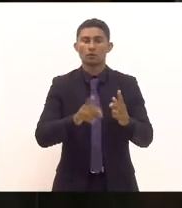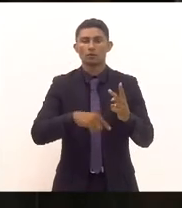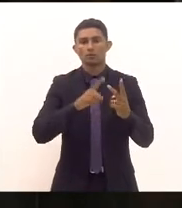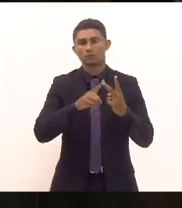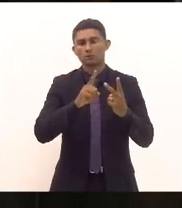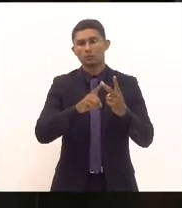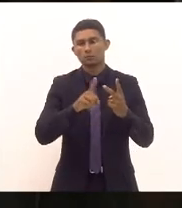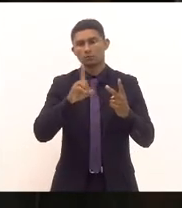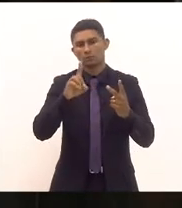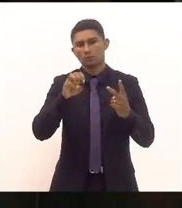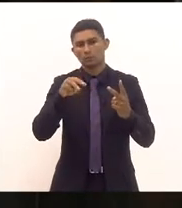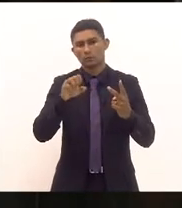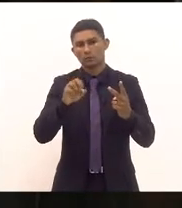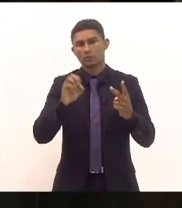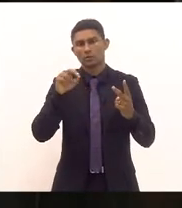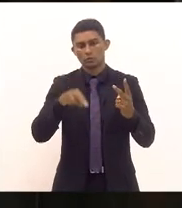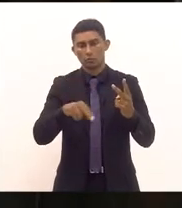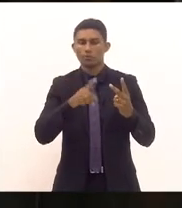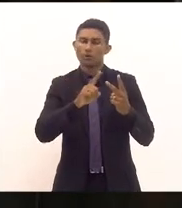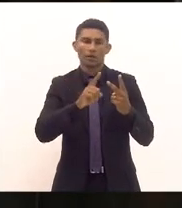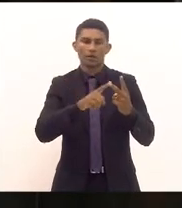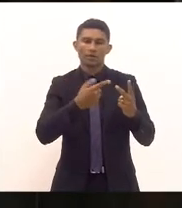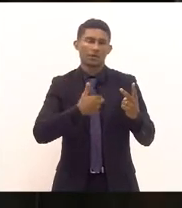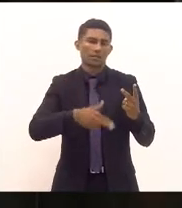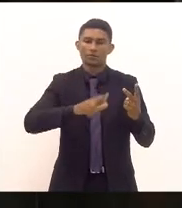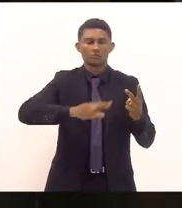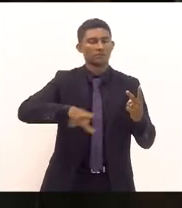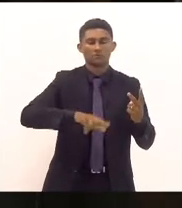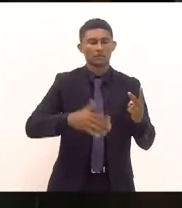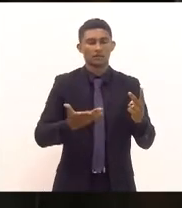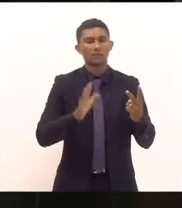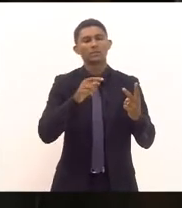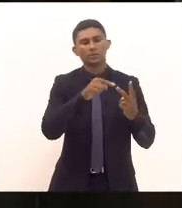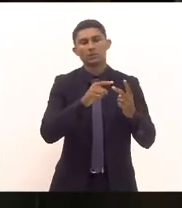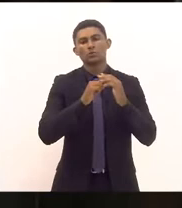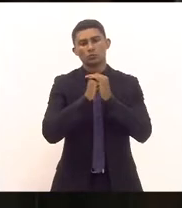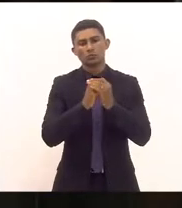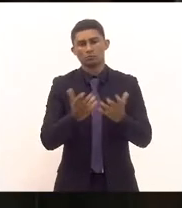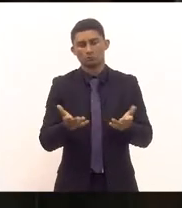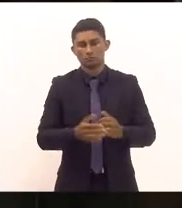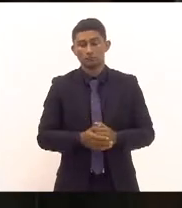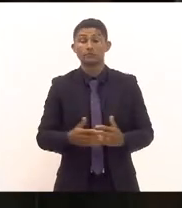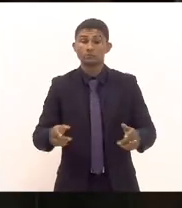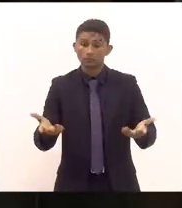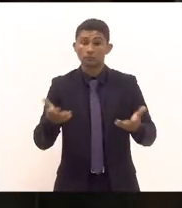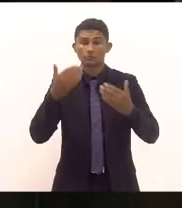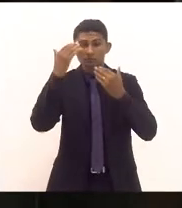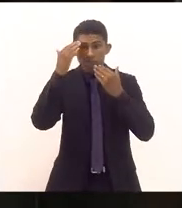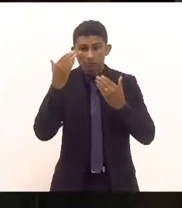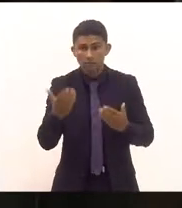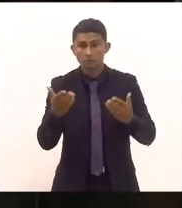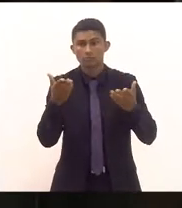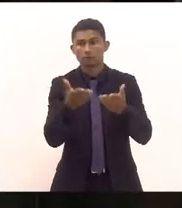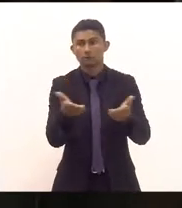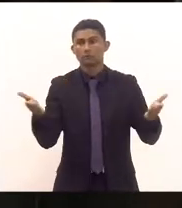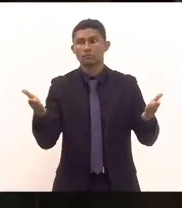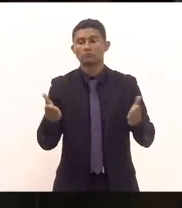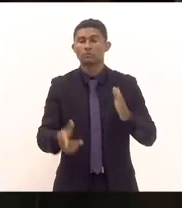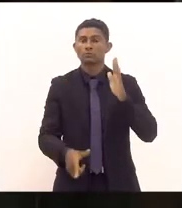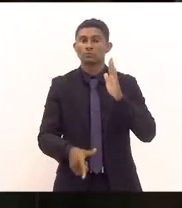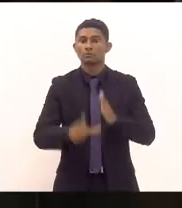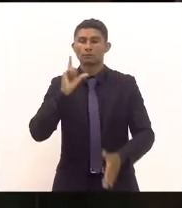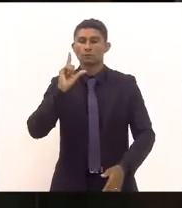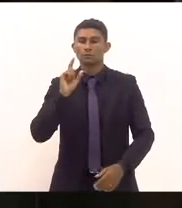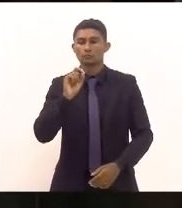isso mesmo não sendo uma pessoa da nossa tradição então eu quero agradecer a vocês mas antes de